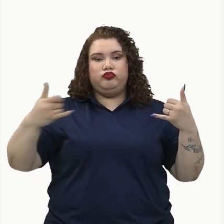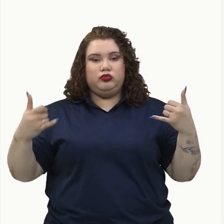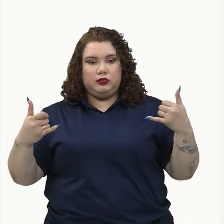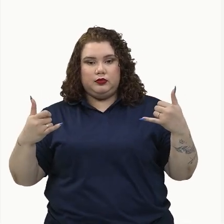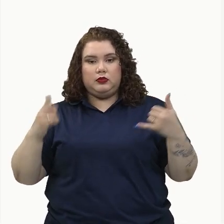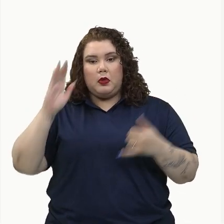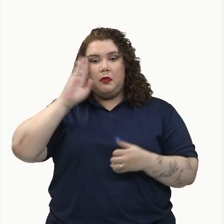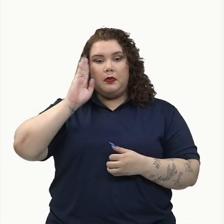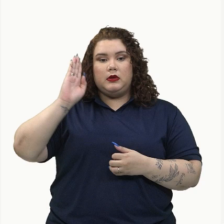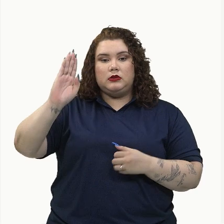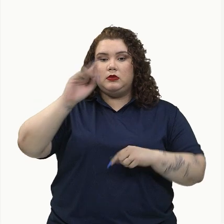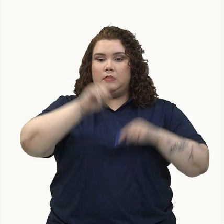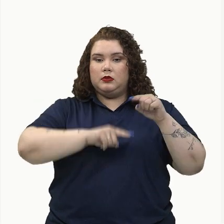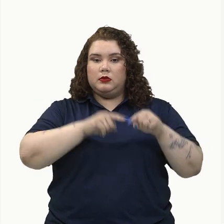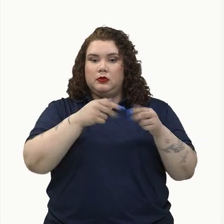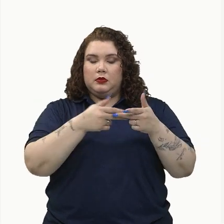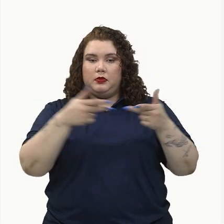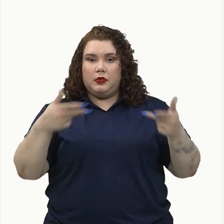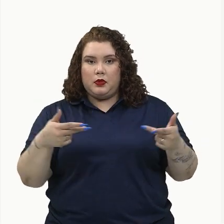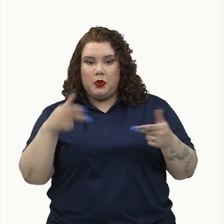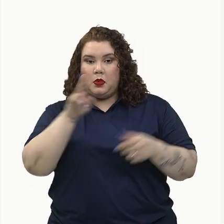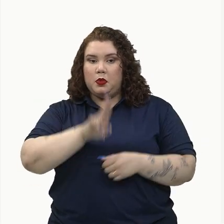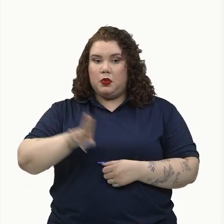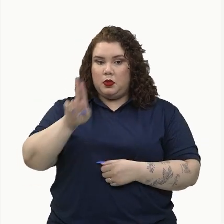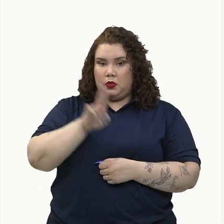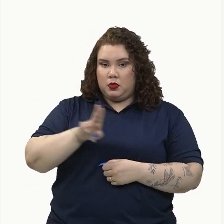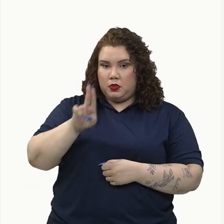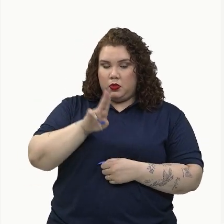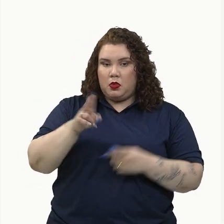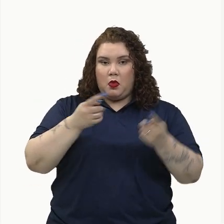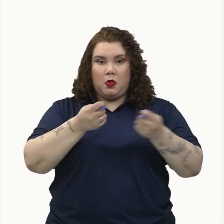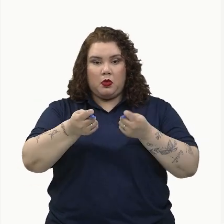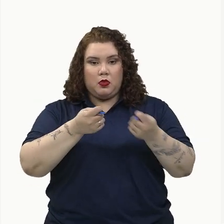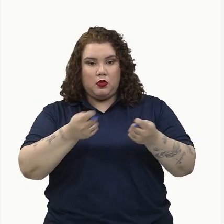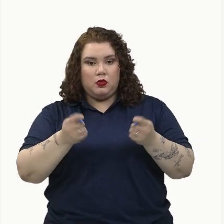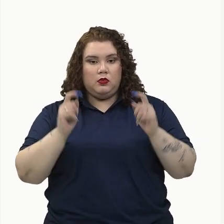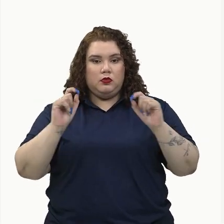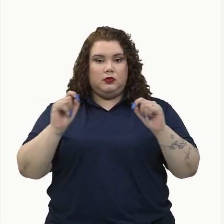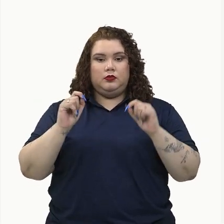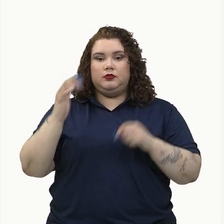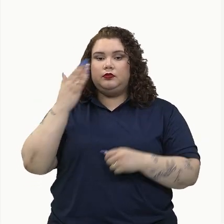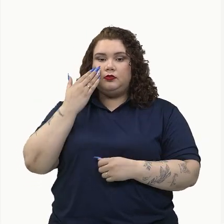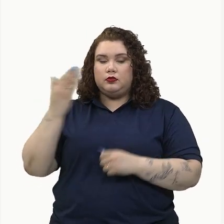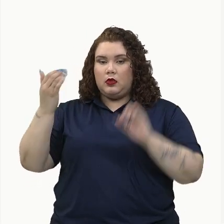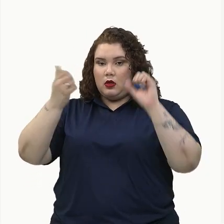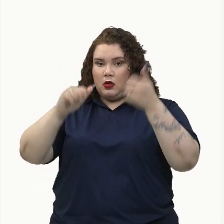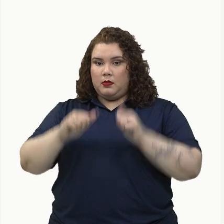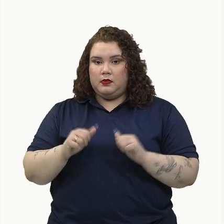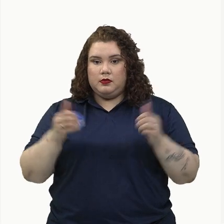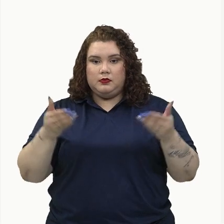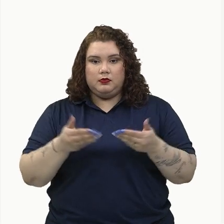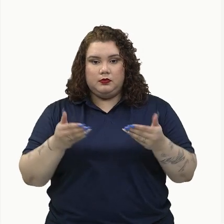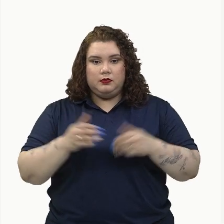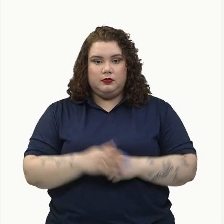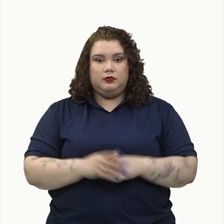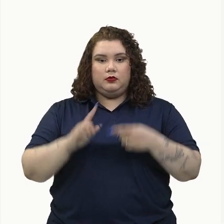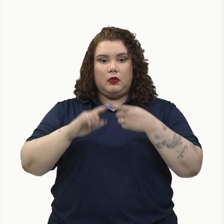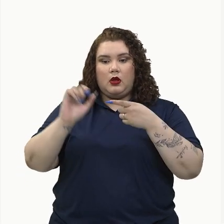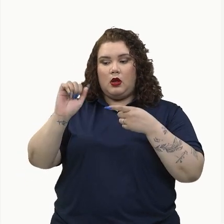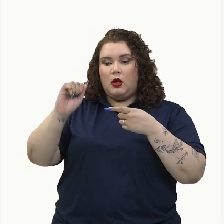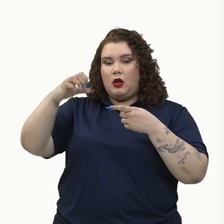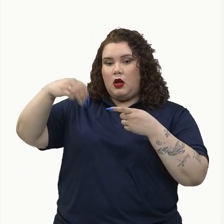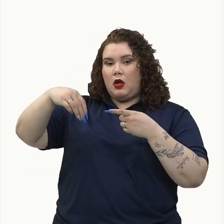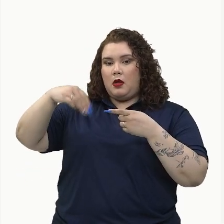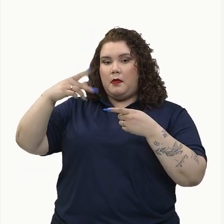Os principais dispositivos de controle são esses aqui que a gente vai analisar aqui. Os amperímetros